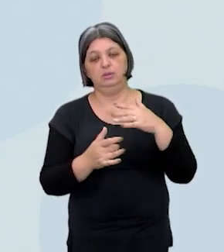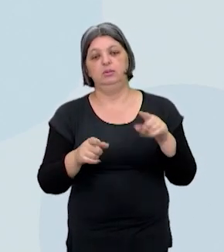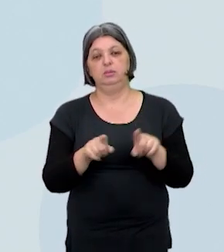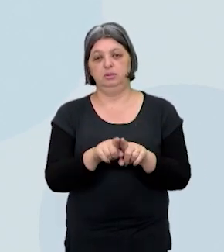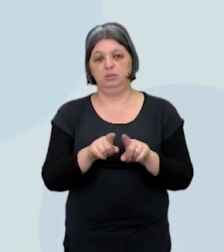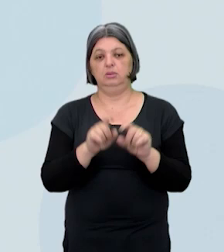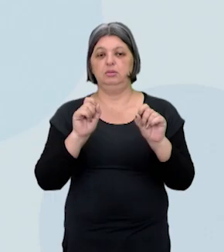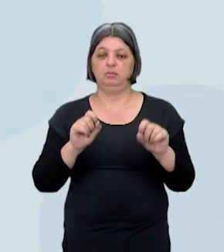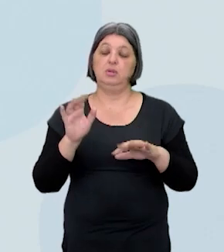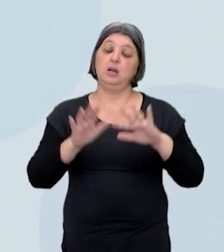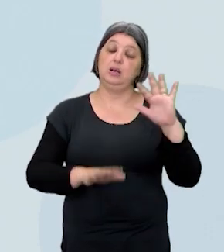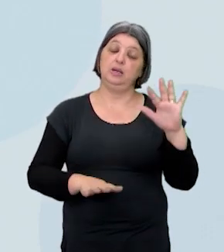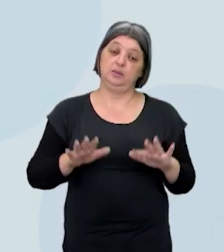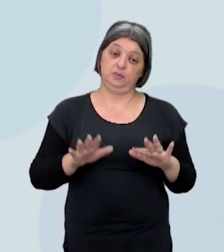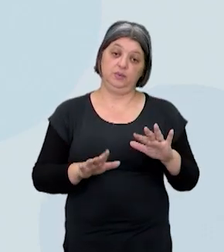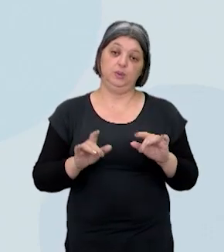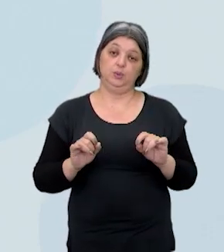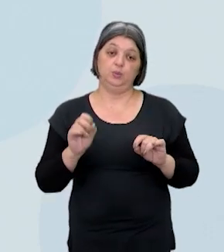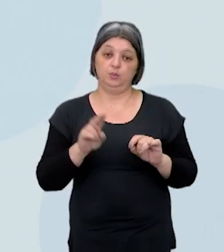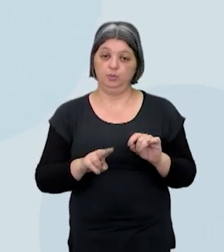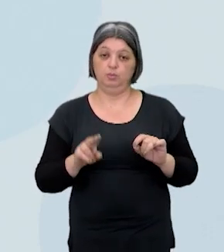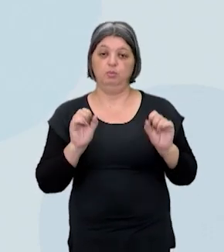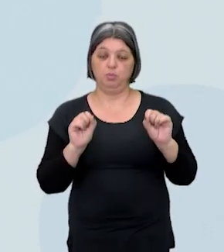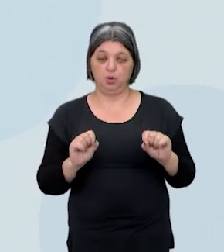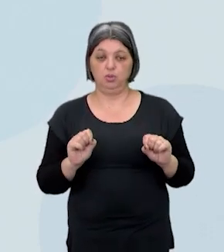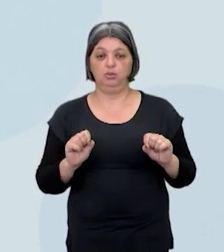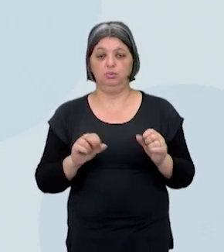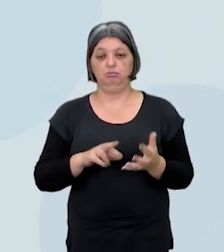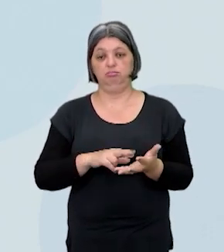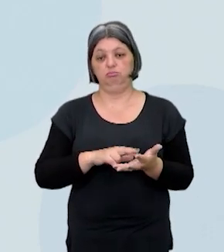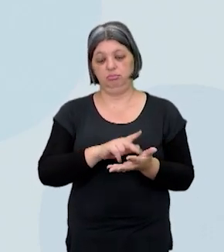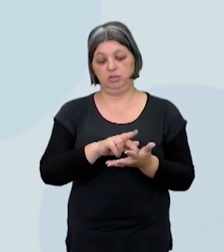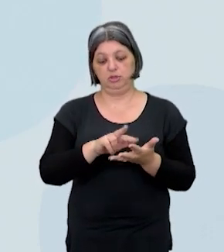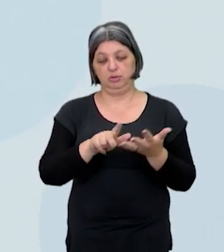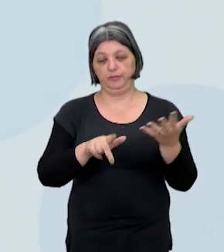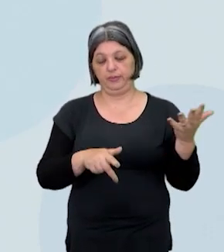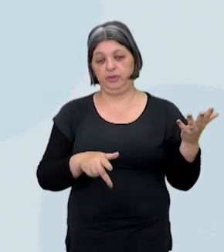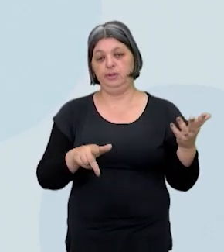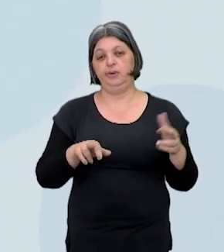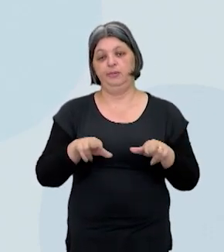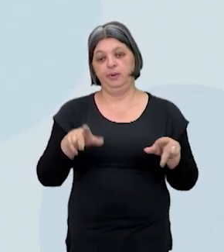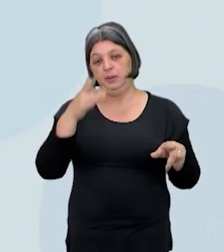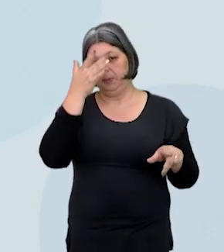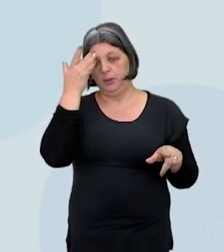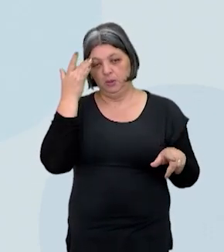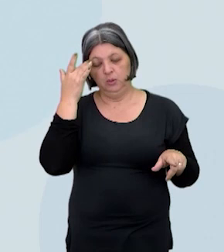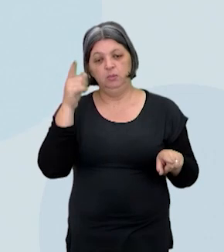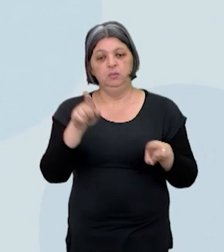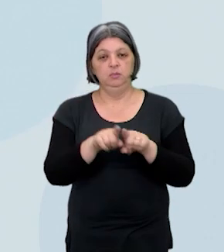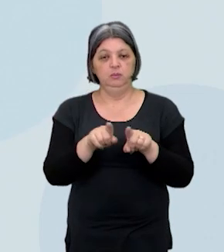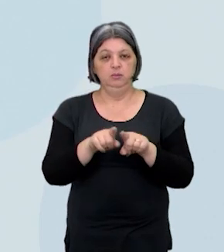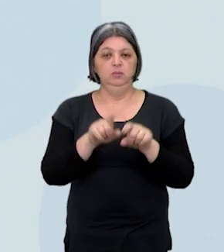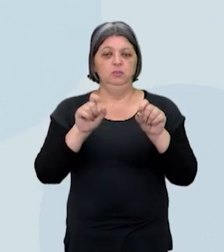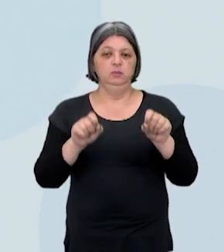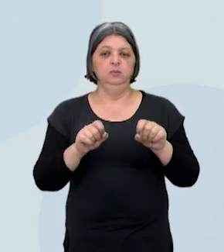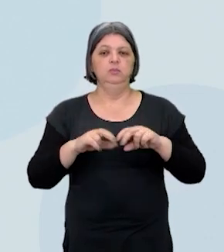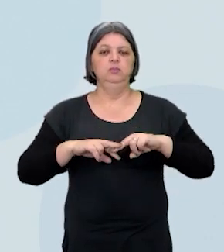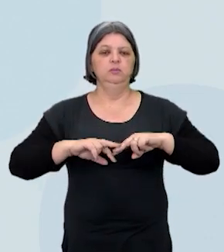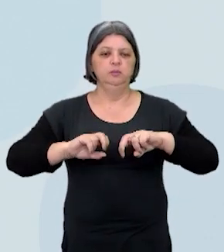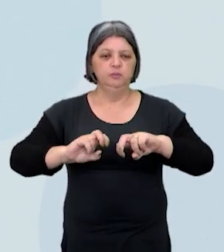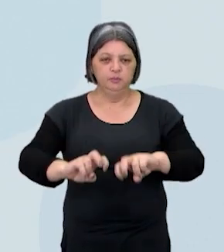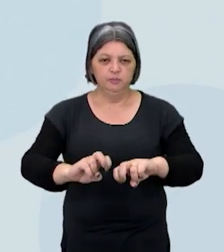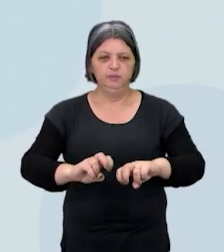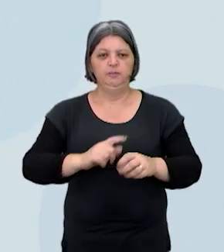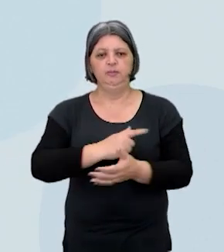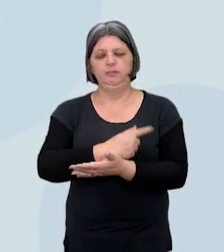a depender do veículo, pode estar voltado a diferentes públicos. Ao explorar tal gênero na escola, o que nós esperamos